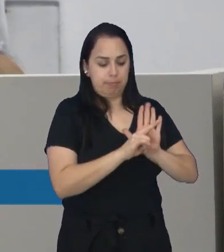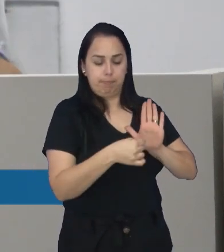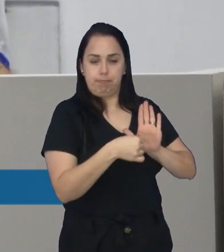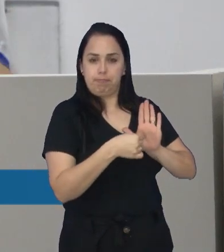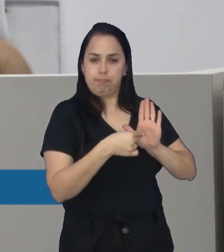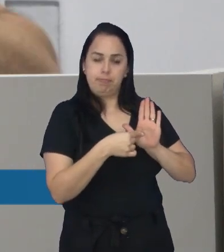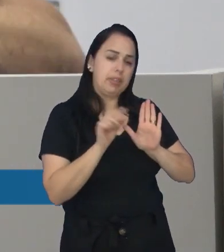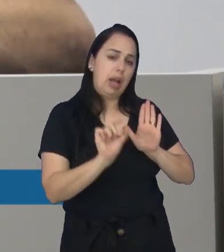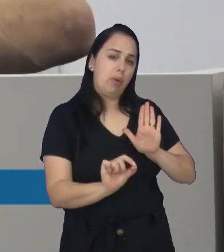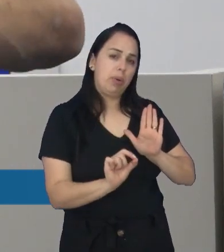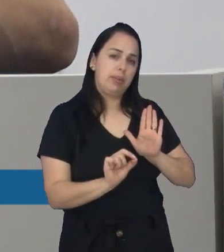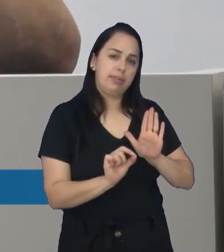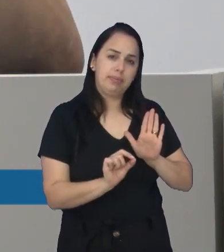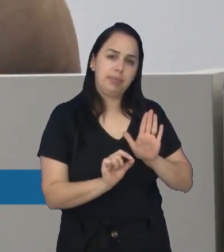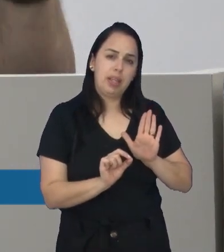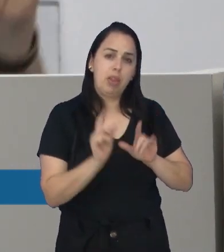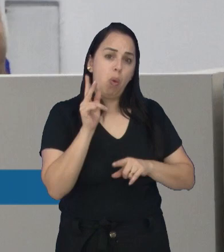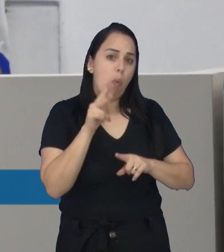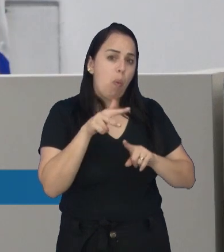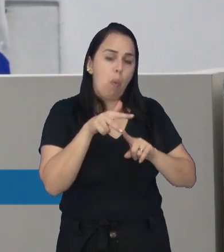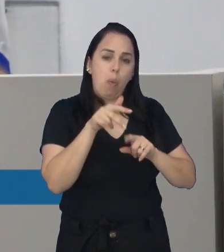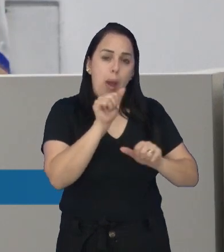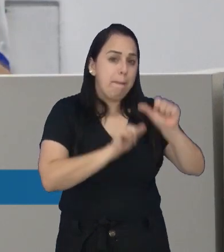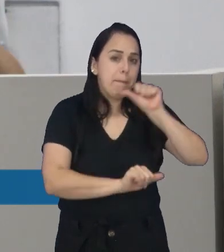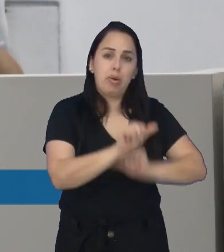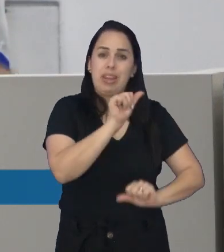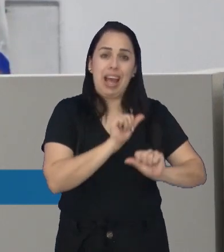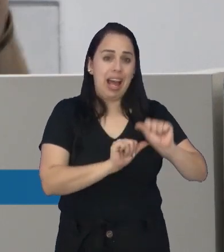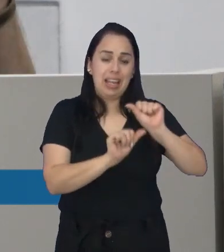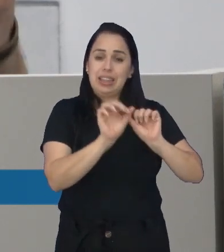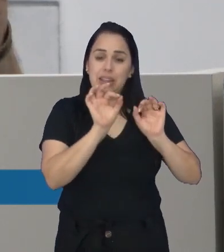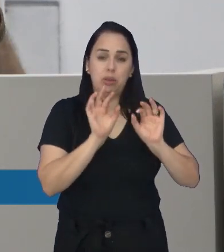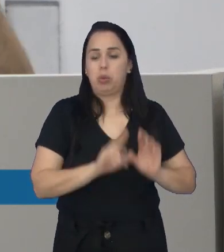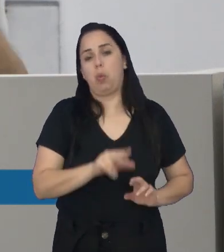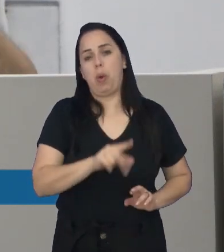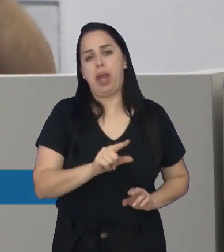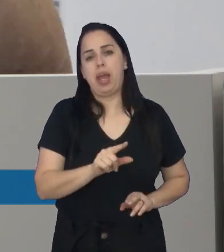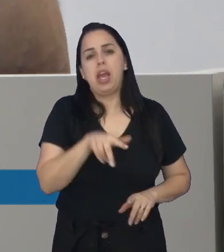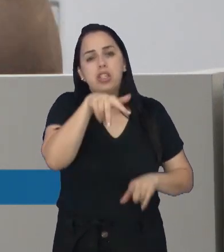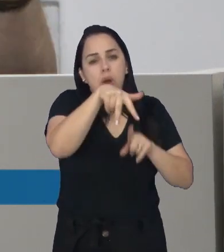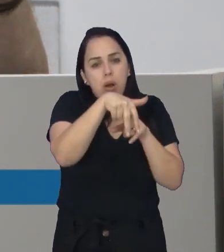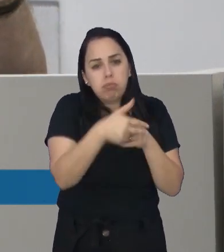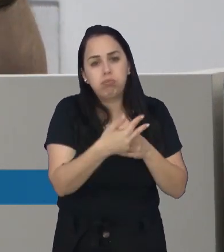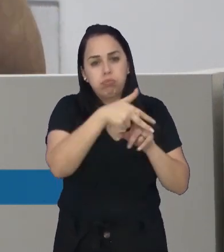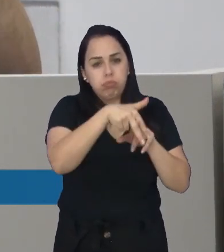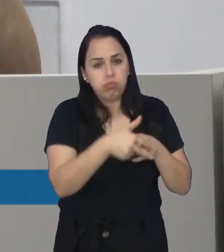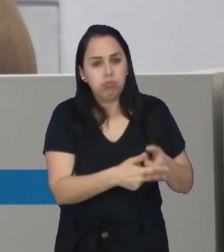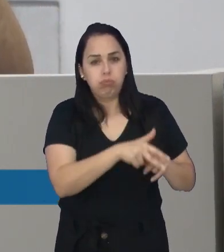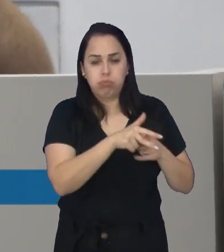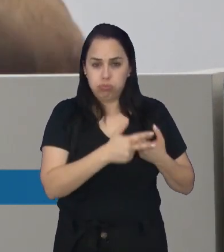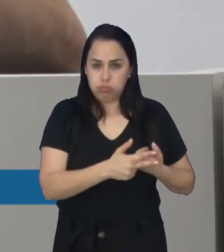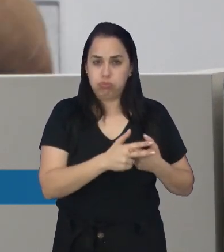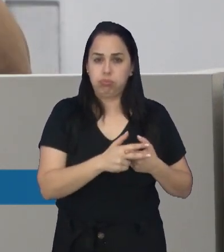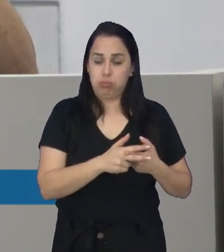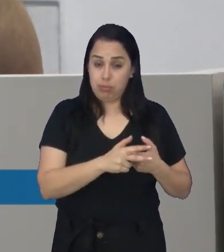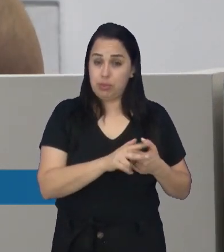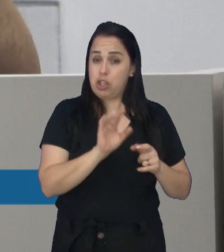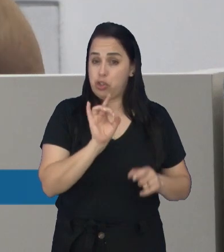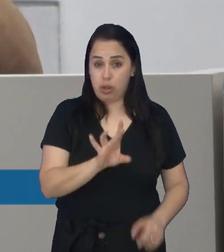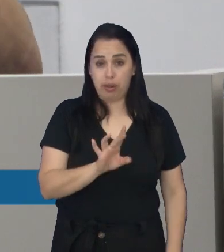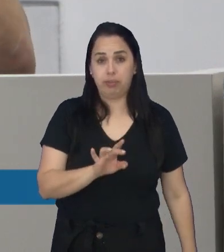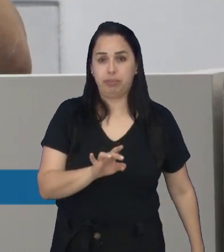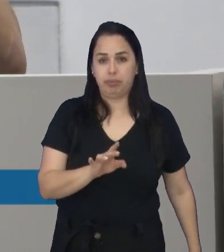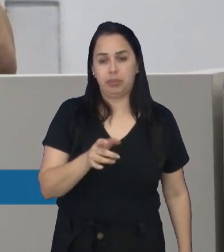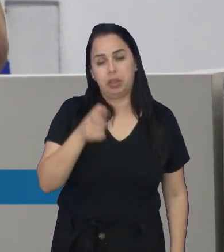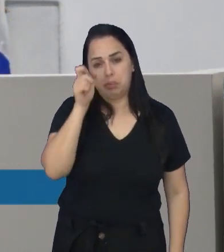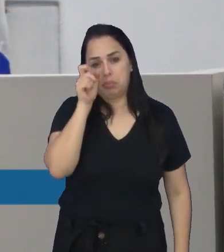falei desde o início não é nenhuma mudança de mapa a gente está calibrando parâmetros de uso classificação de comércio de serviço aí eu acho que